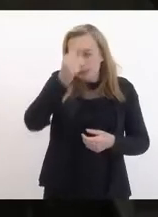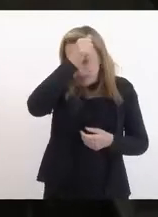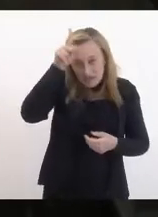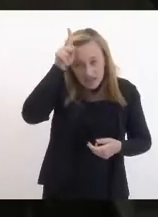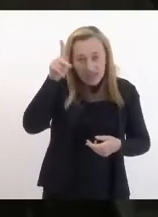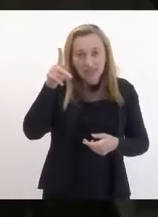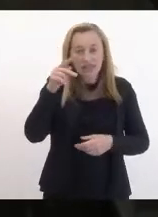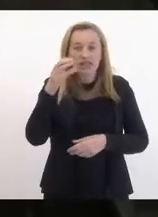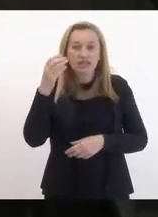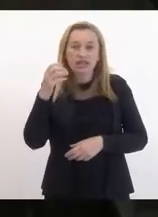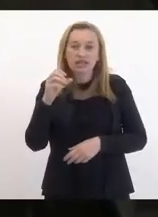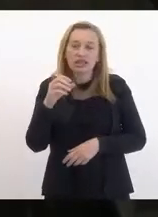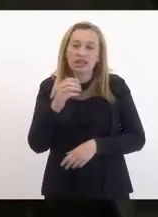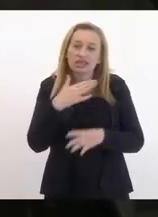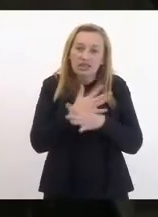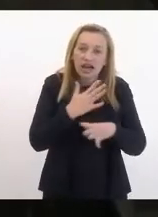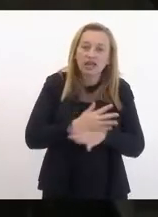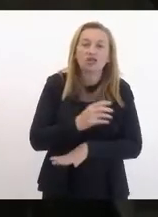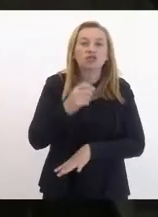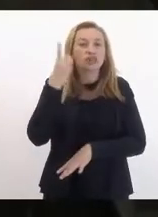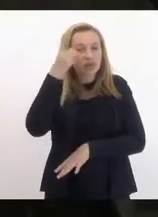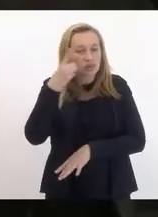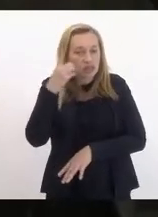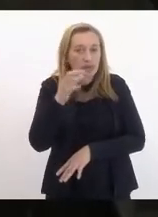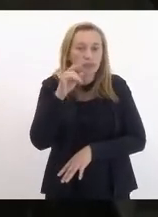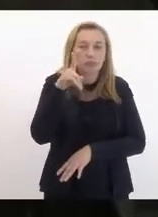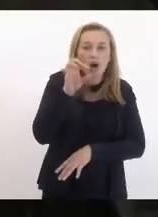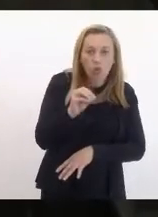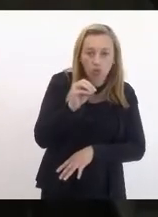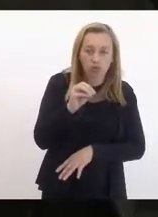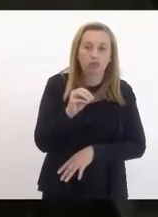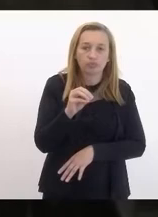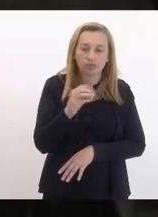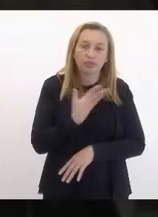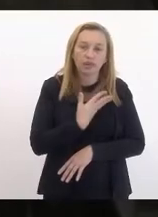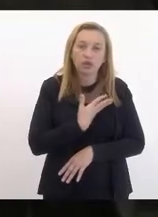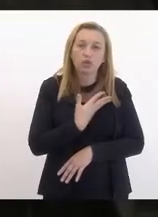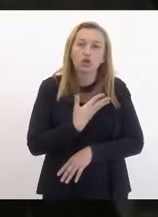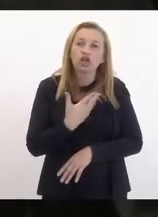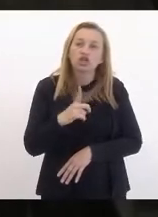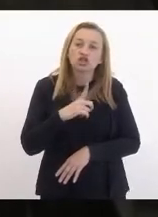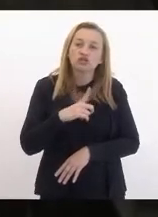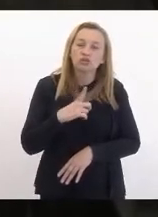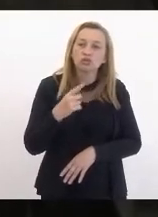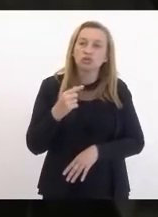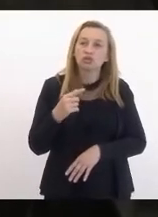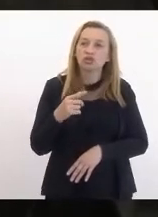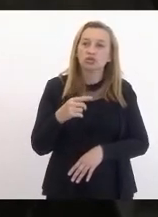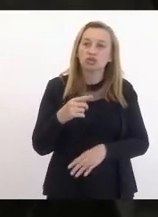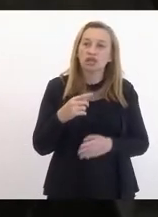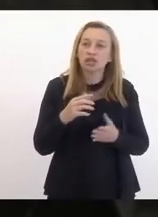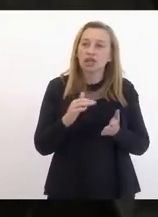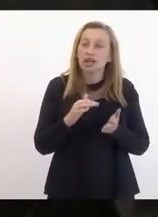também, meu amigo Paulo Bagueira, e nós tivemos que redimensionar, é claro, a